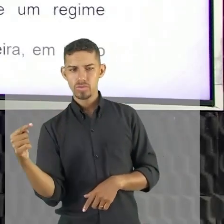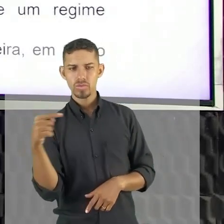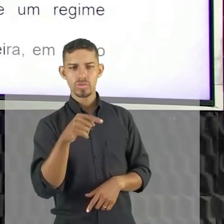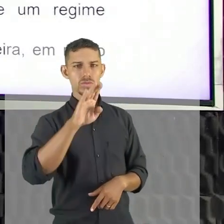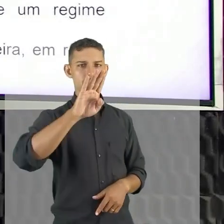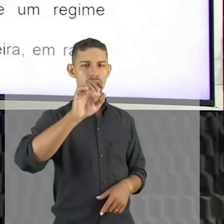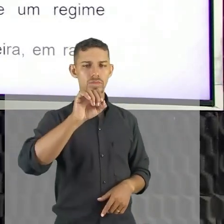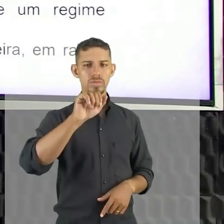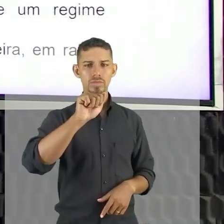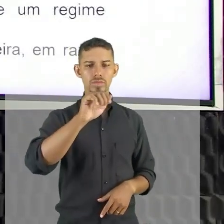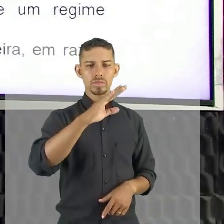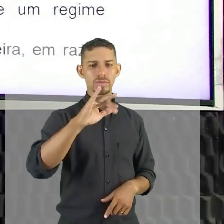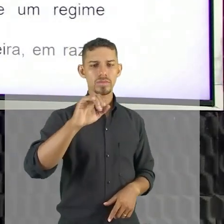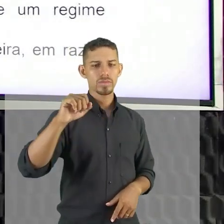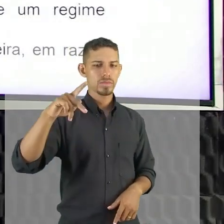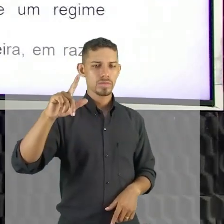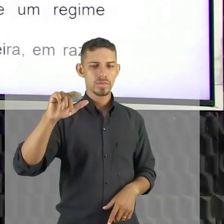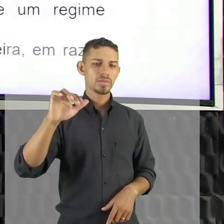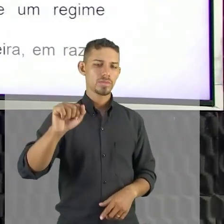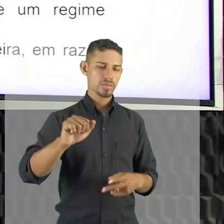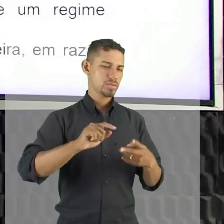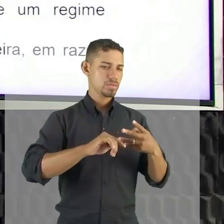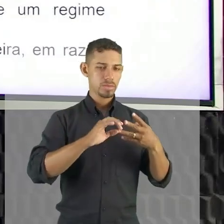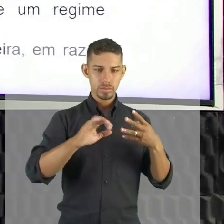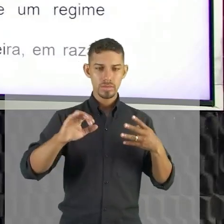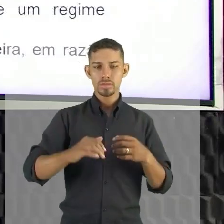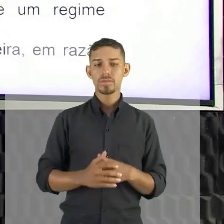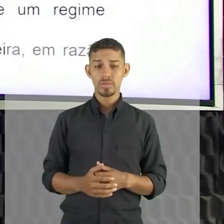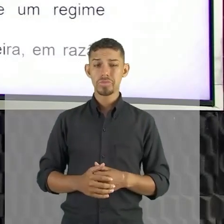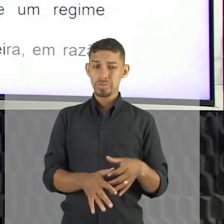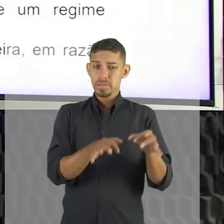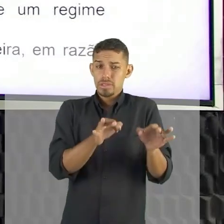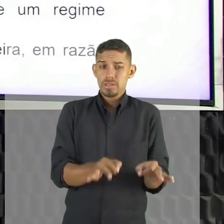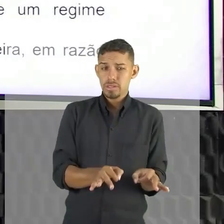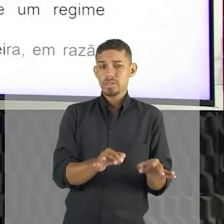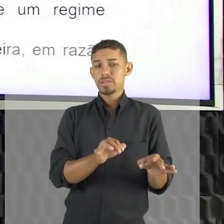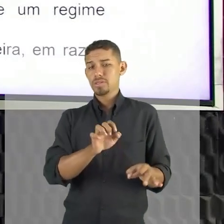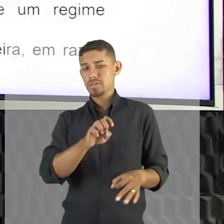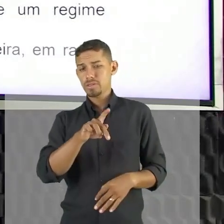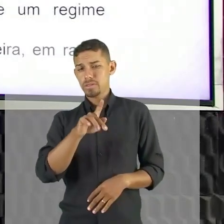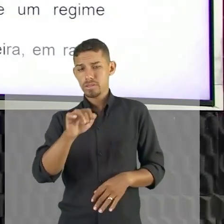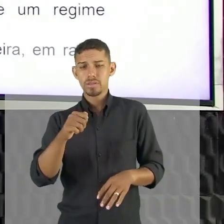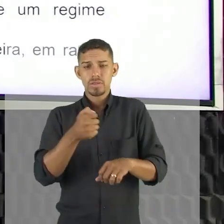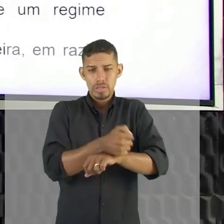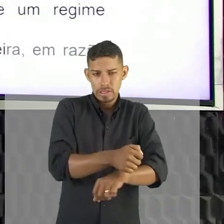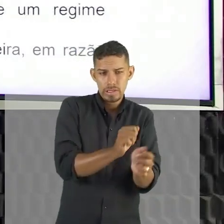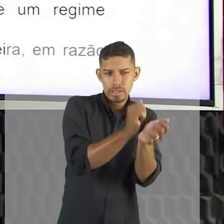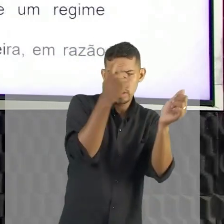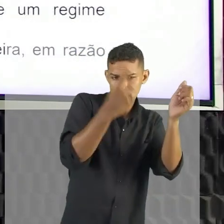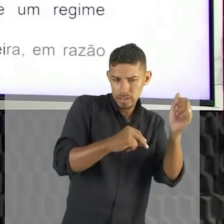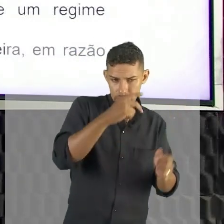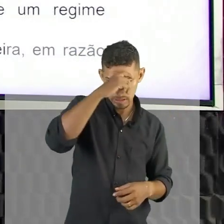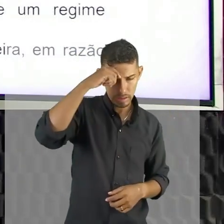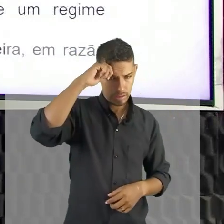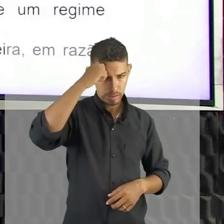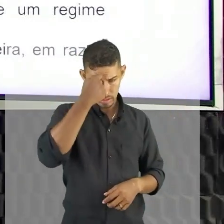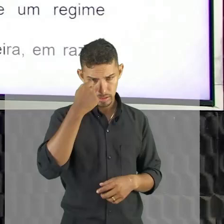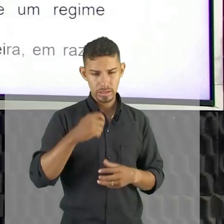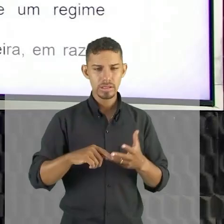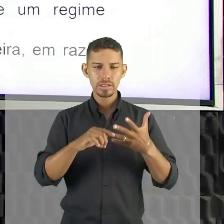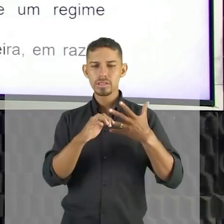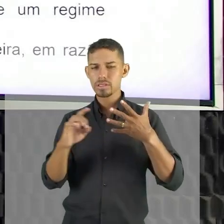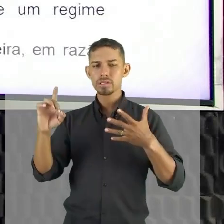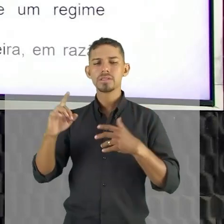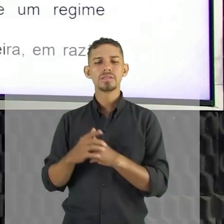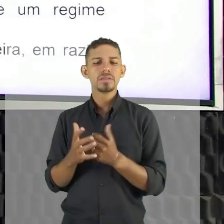do Platina. Letra C. Concretizou a emancipação dos escravos negros. Letra D. Incentivou a adoção de um